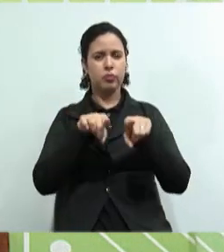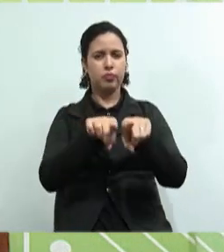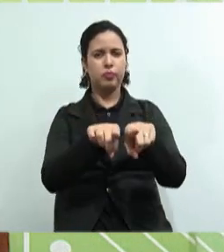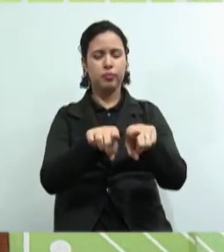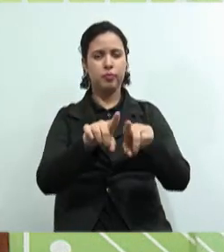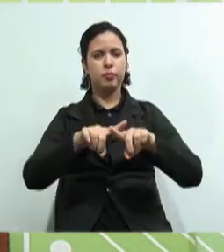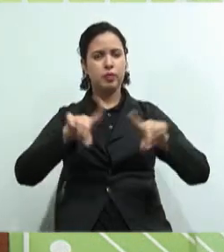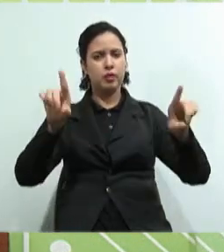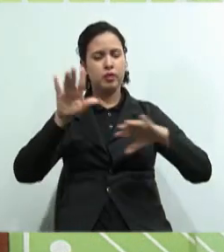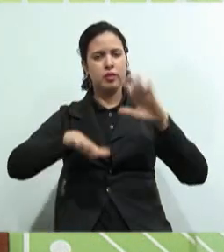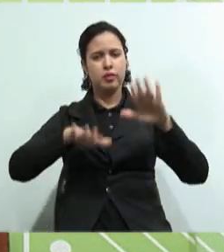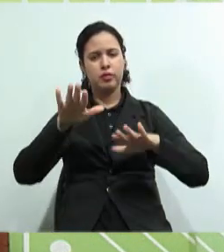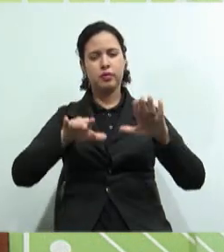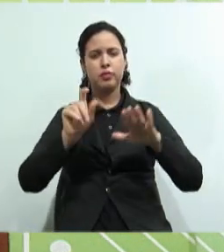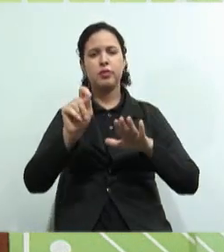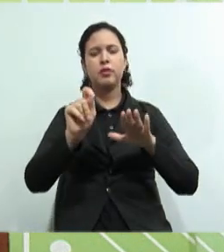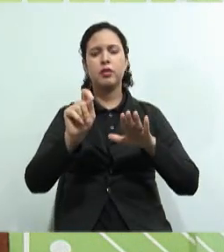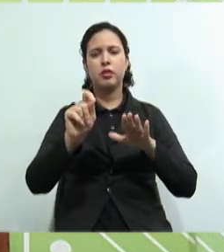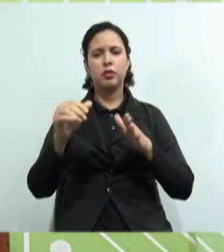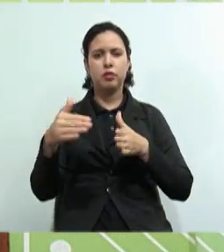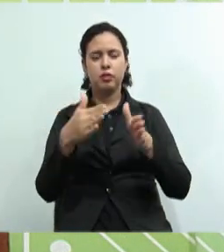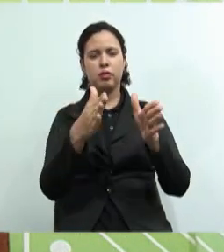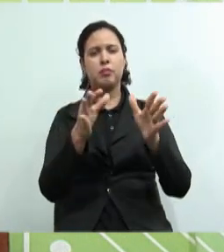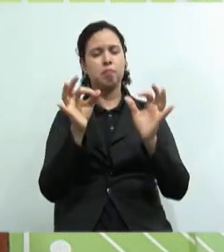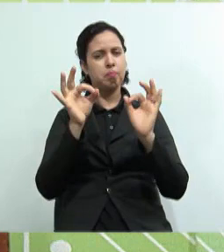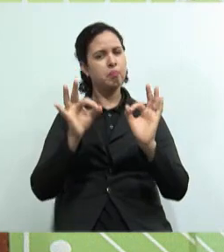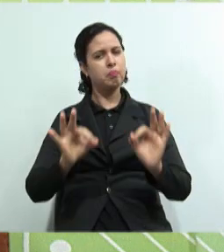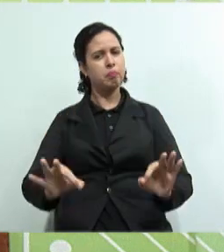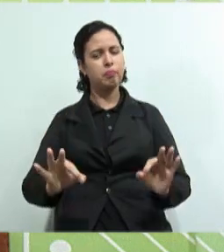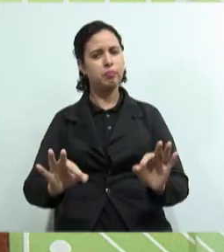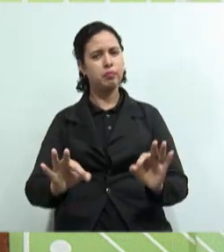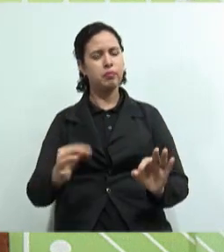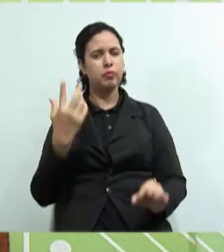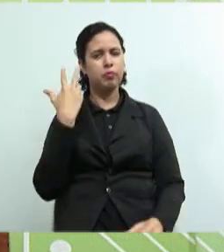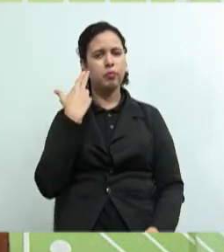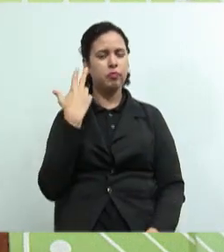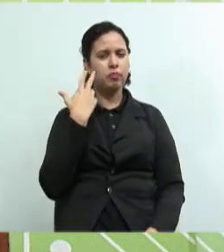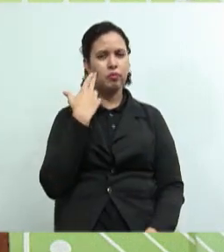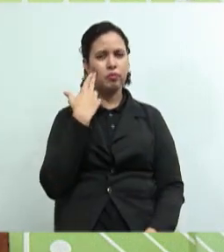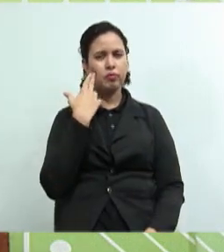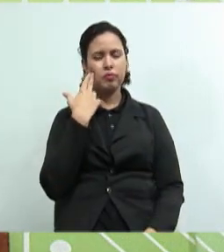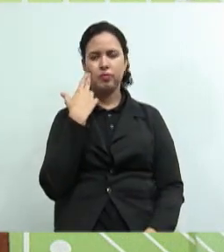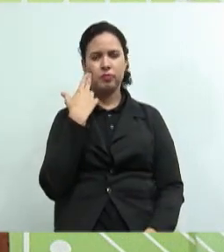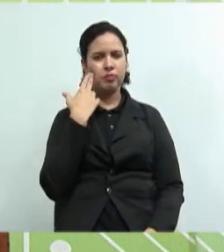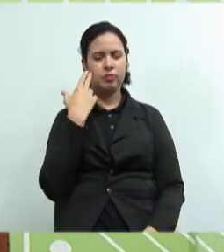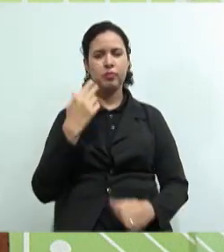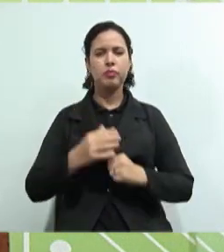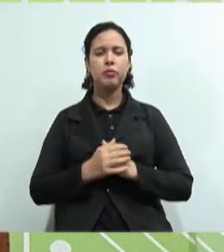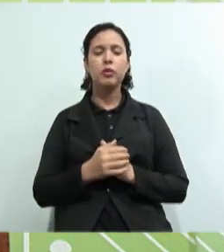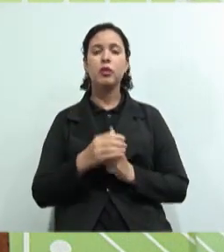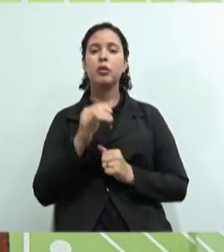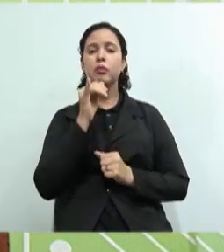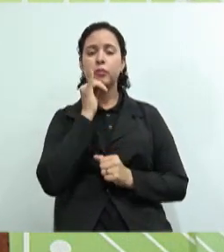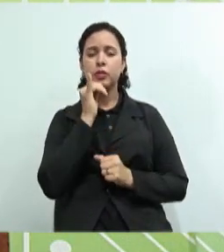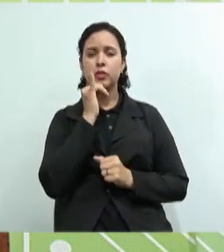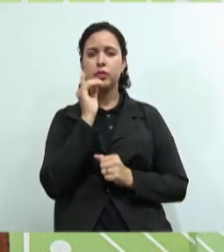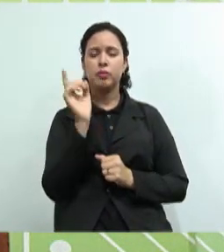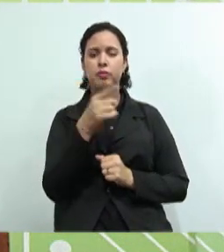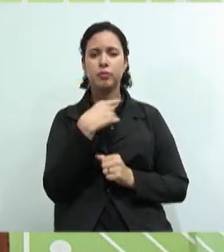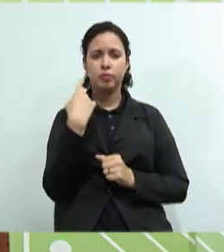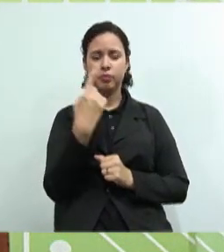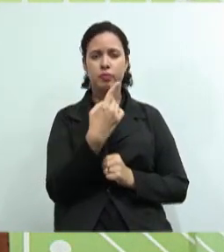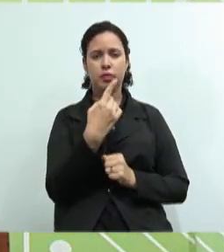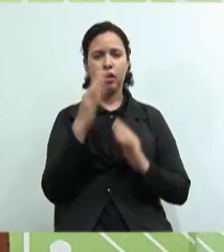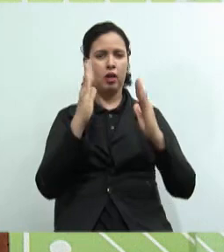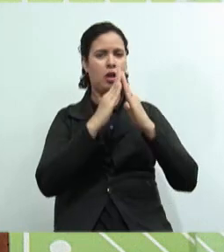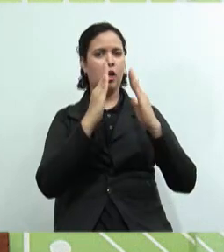mas muitas vezes não são o caminho mais intuitivo, mais natural. Por exemplo, por que a gente faz telhas